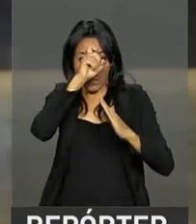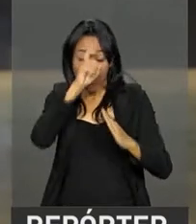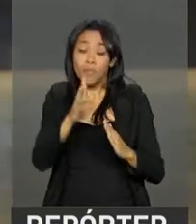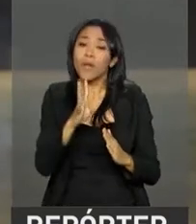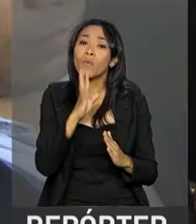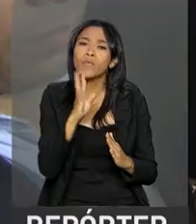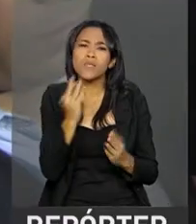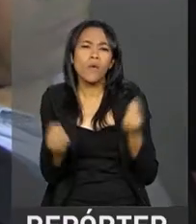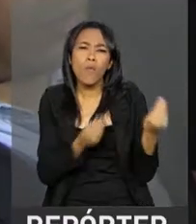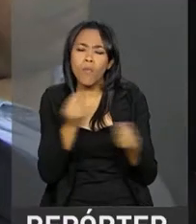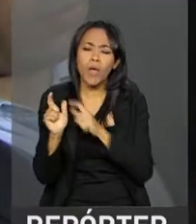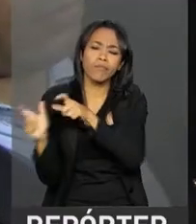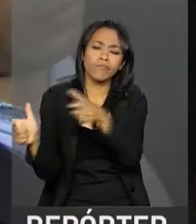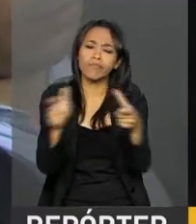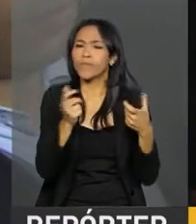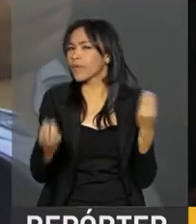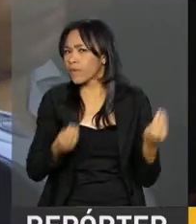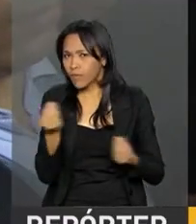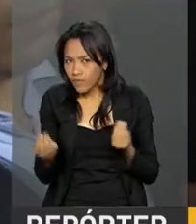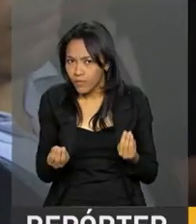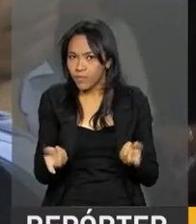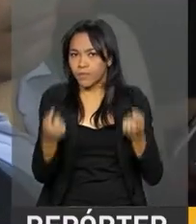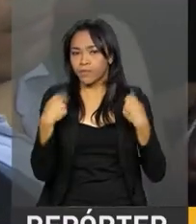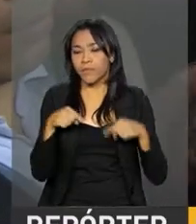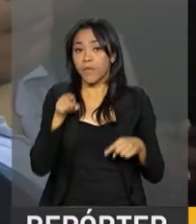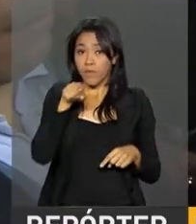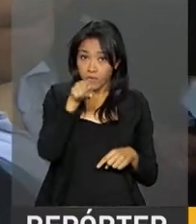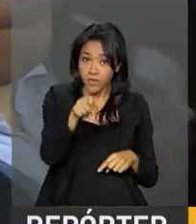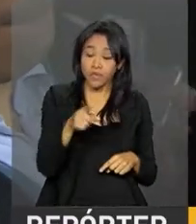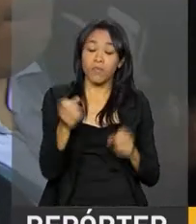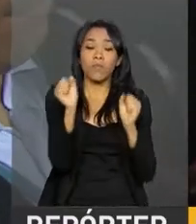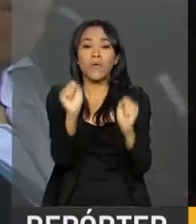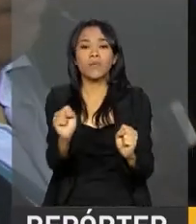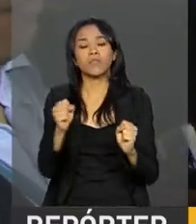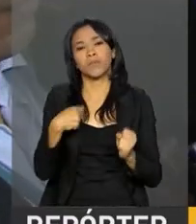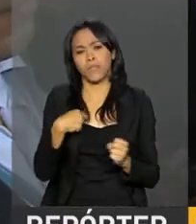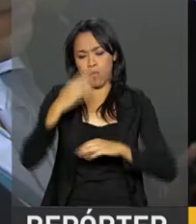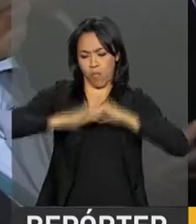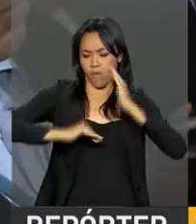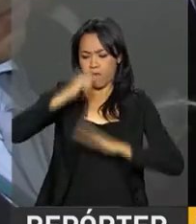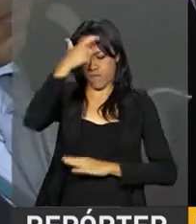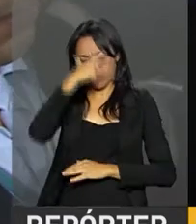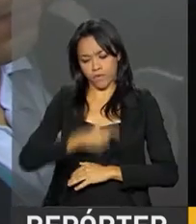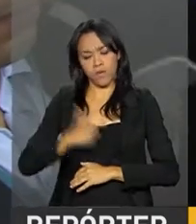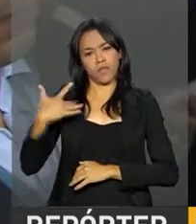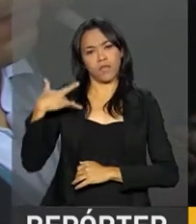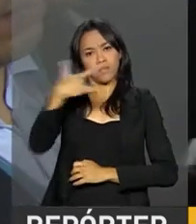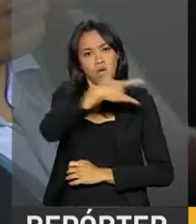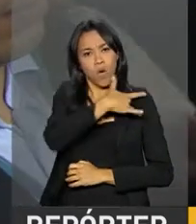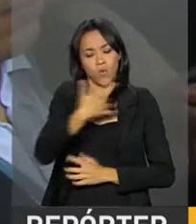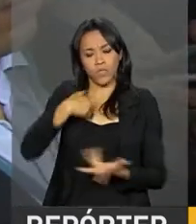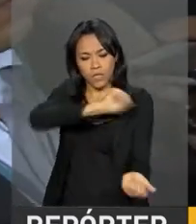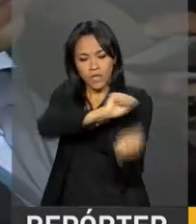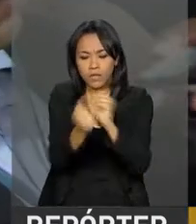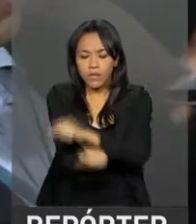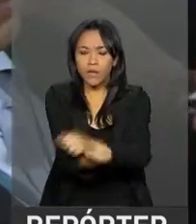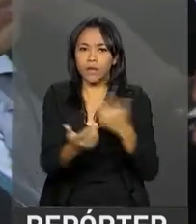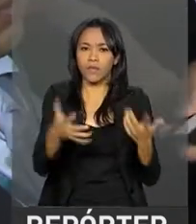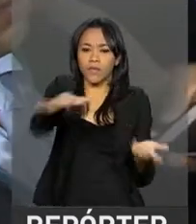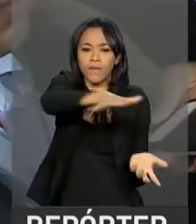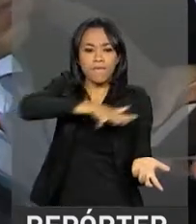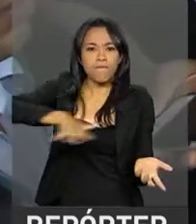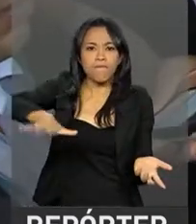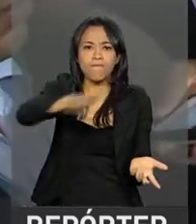local para que você possa fazer com que um profissional de saúde ele se adaptar mais facilmente a